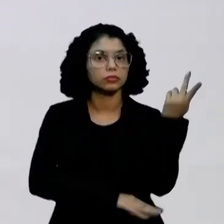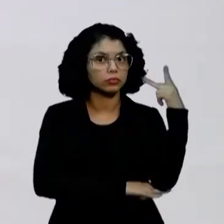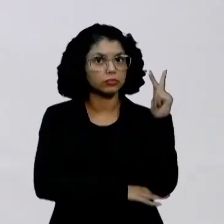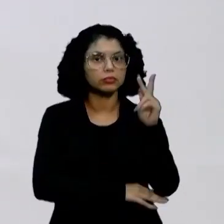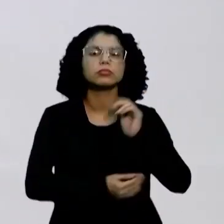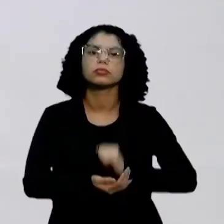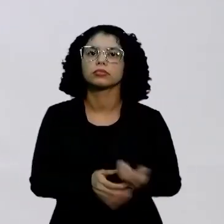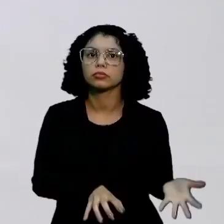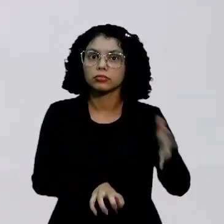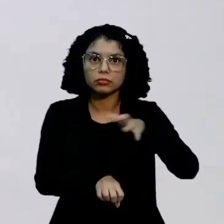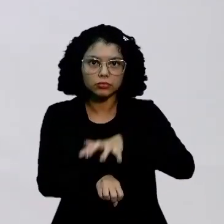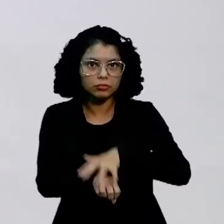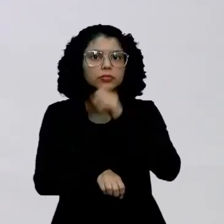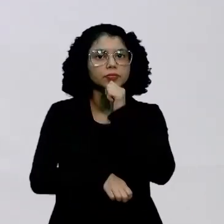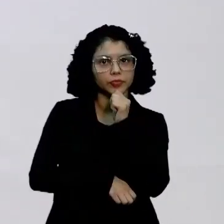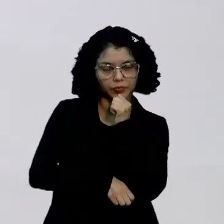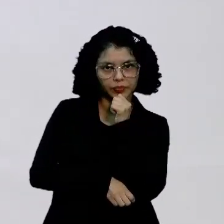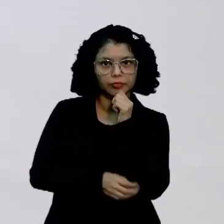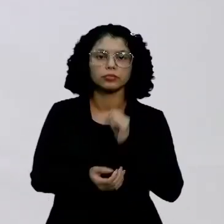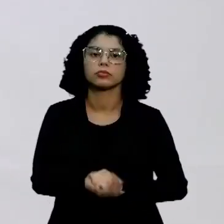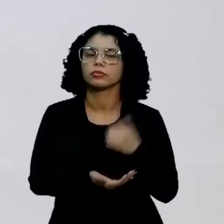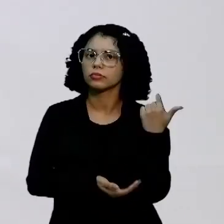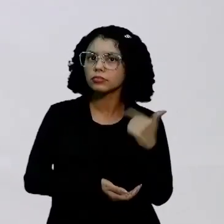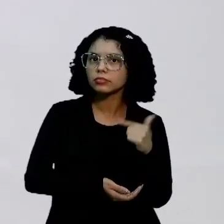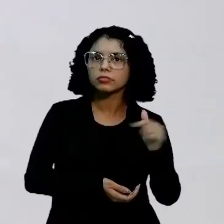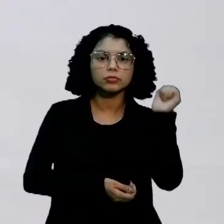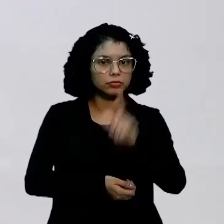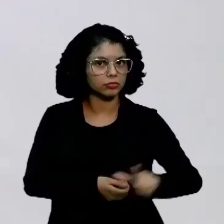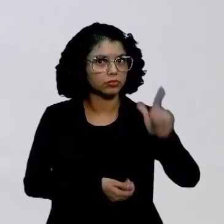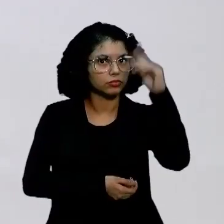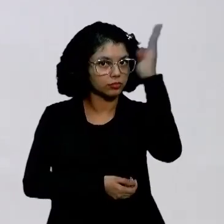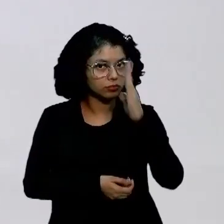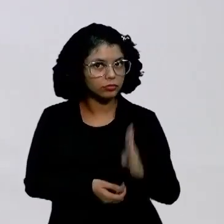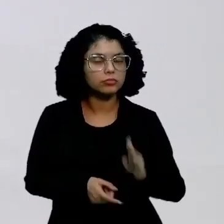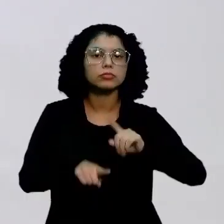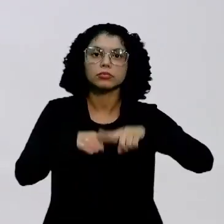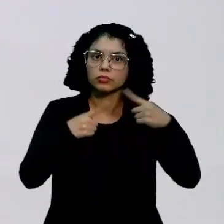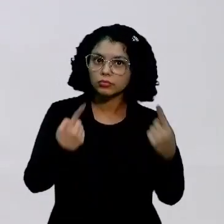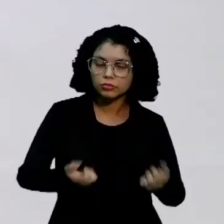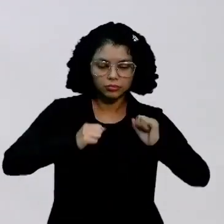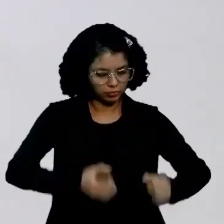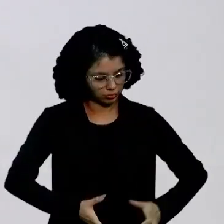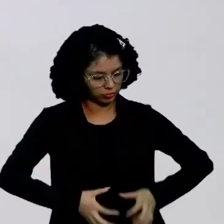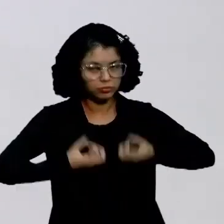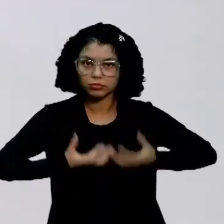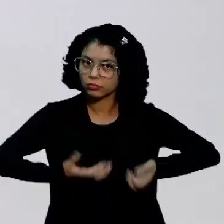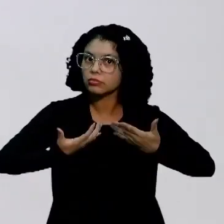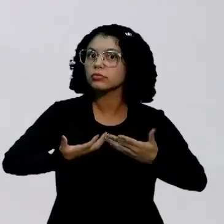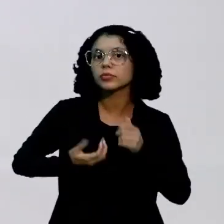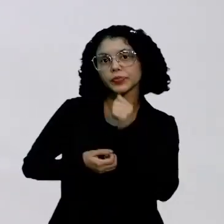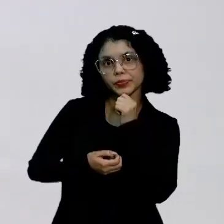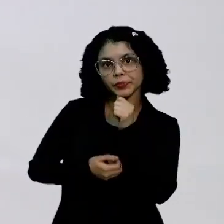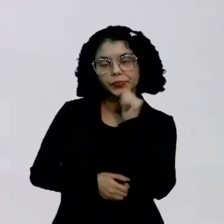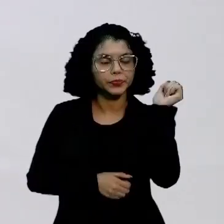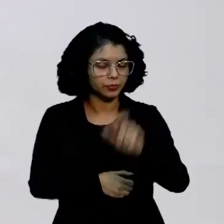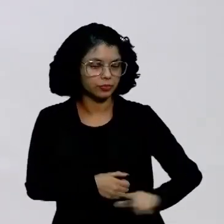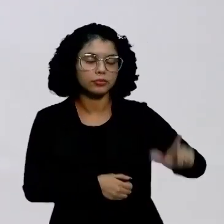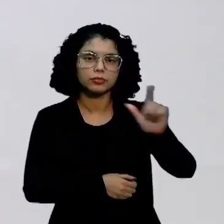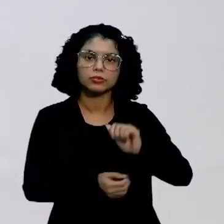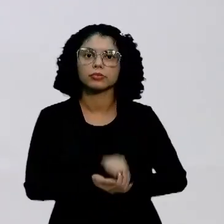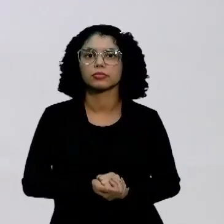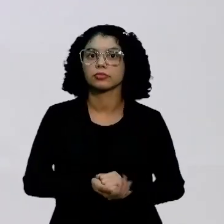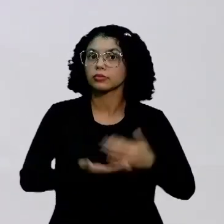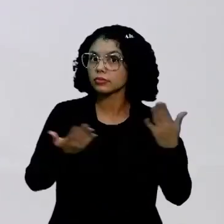não temos uma literatura de fato brasileira. Nós temos manifestações literárias. É tanto que